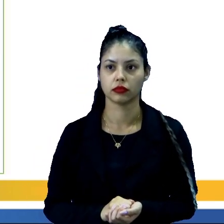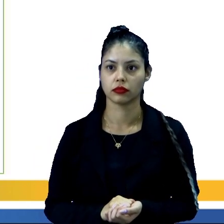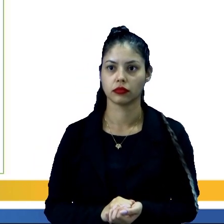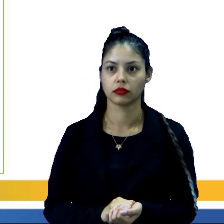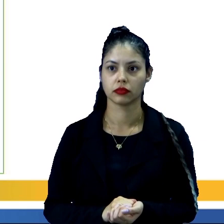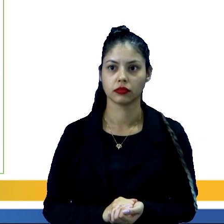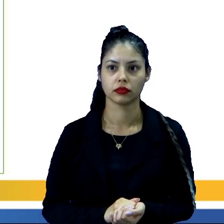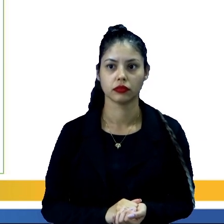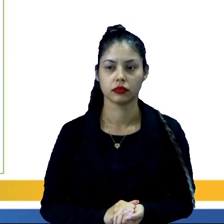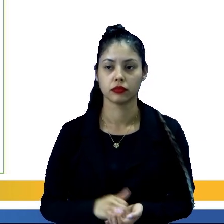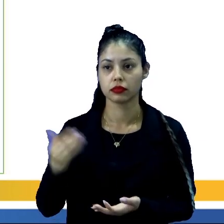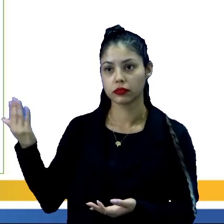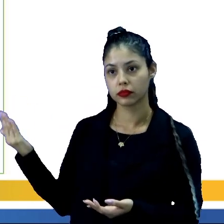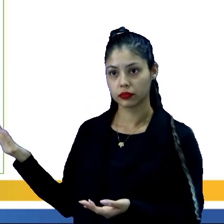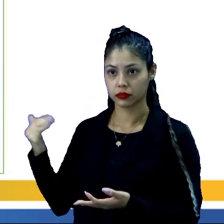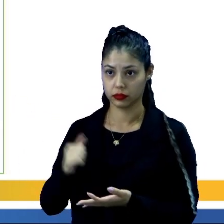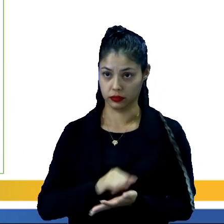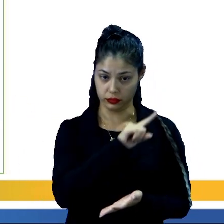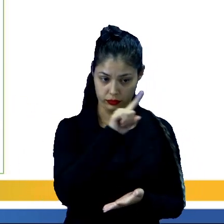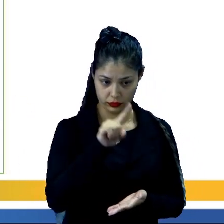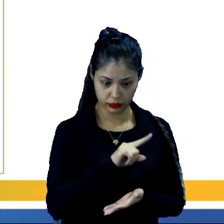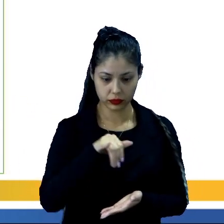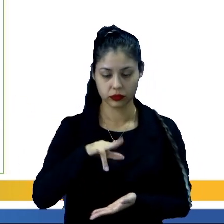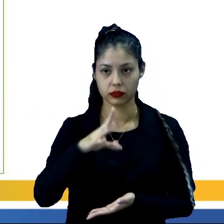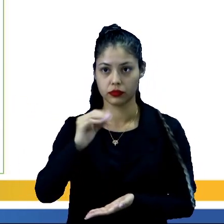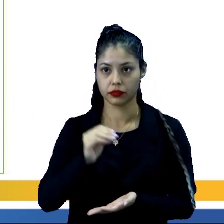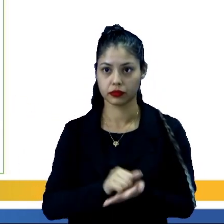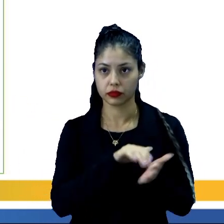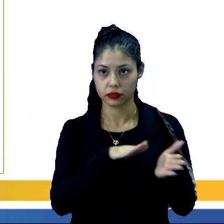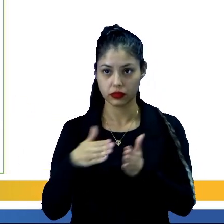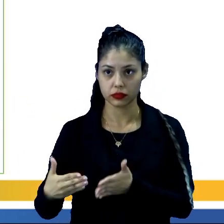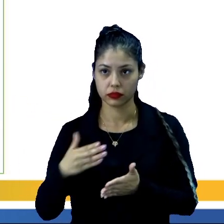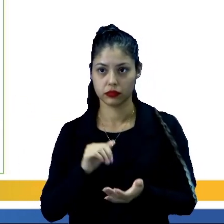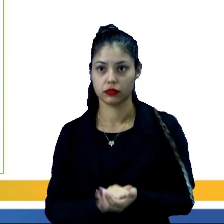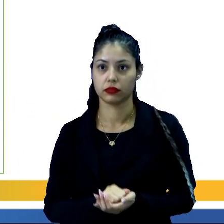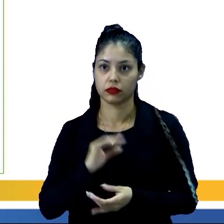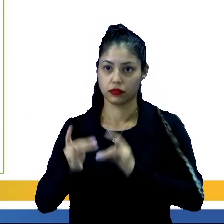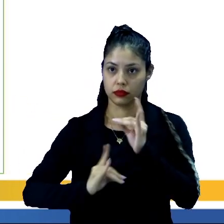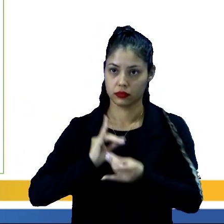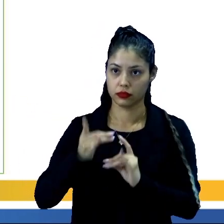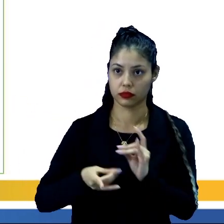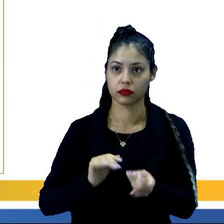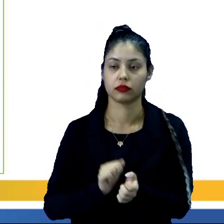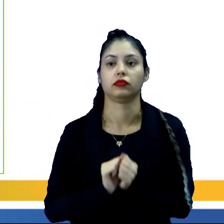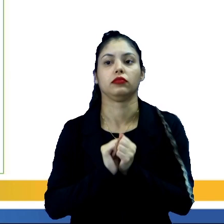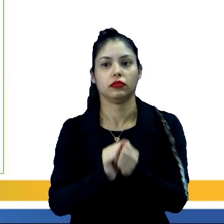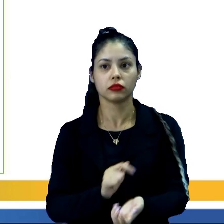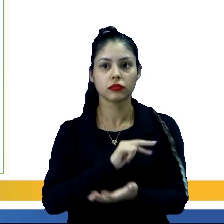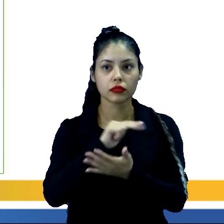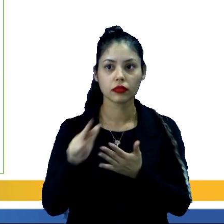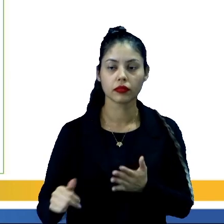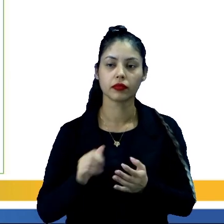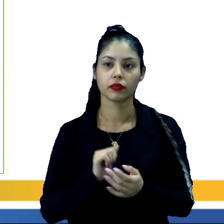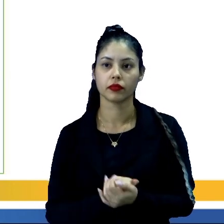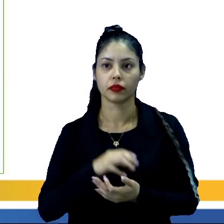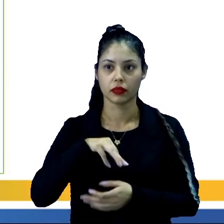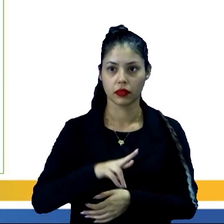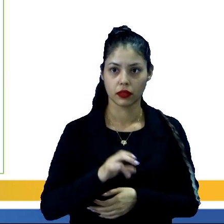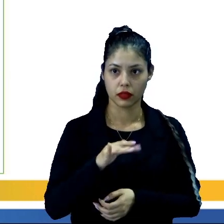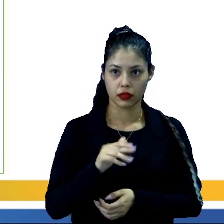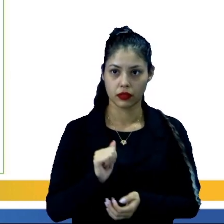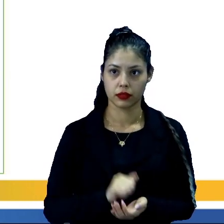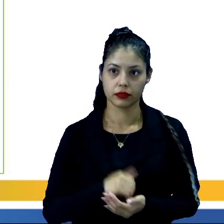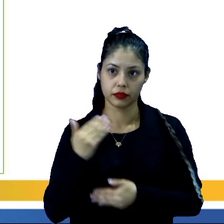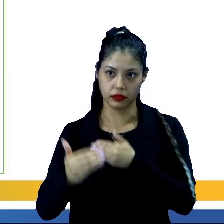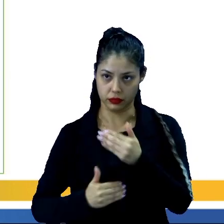anemia. Depois nós temos o zinco, que faz parte ali das enzimas e dos hormônios que vão participar das principais